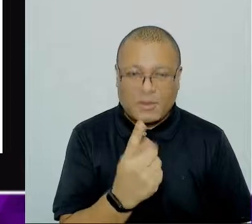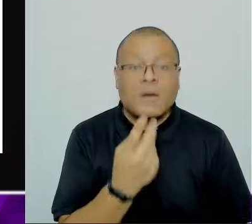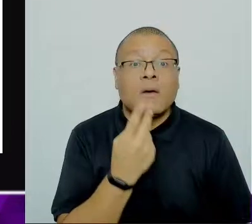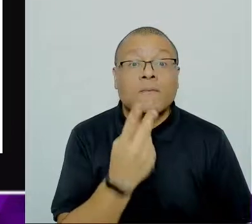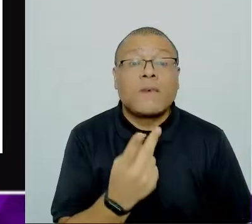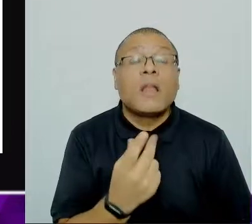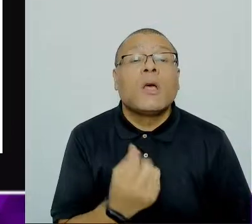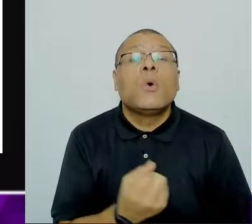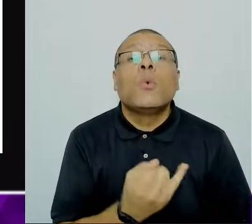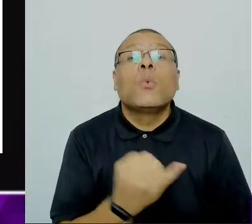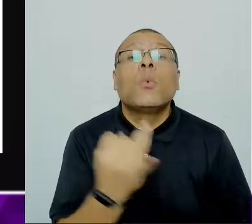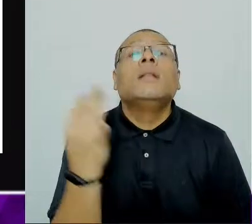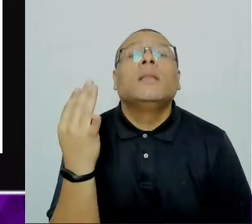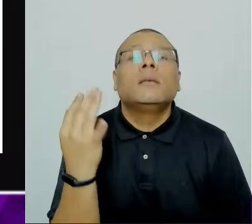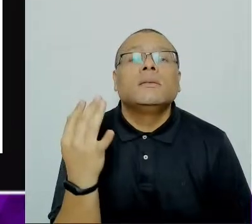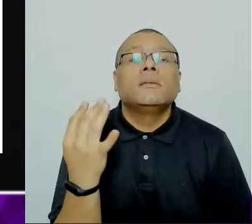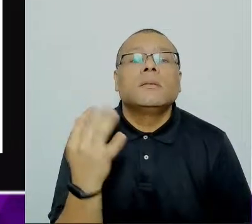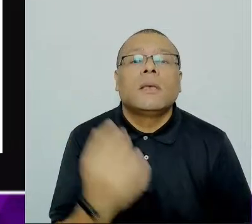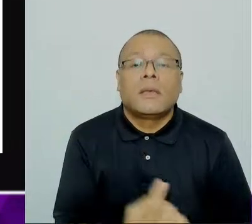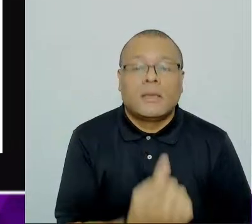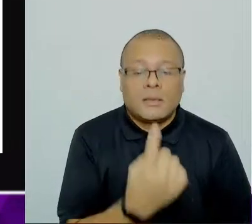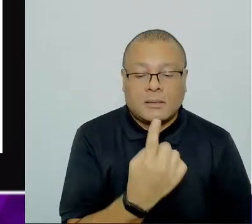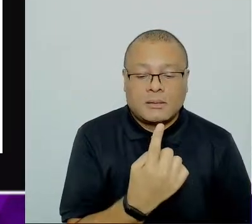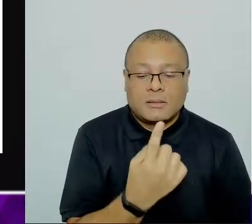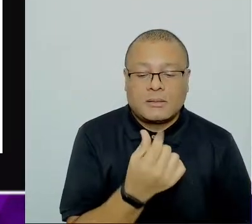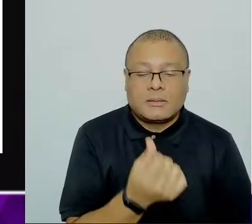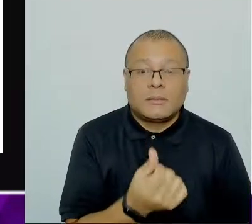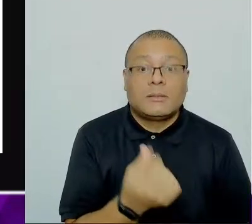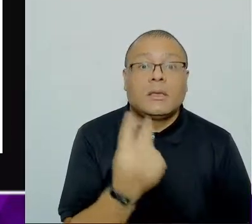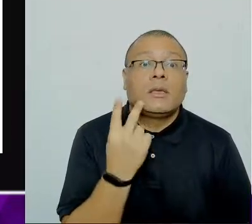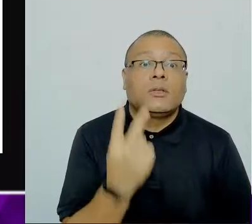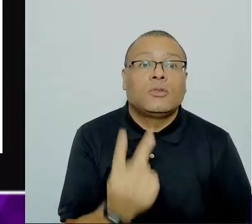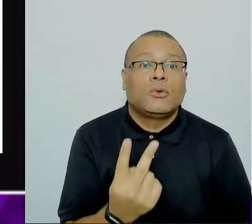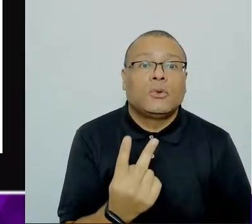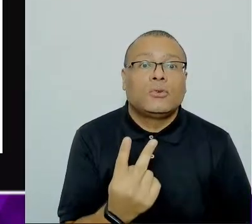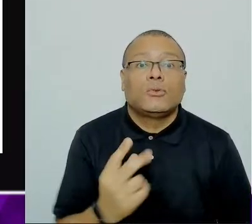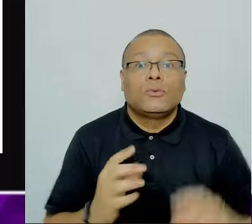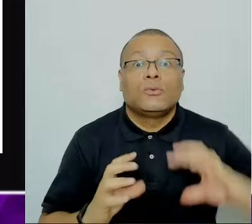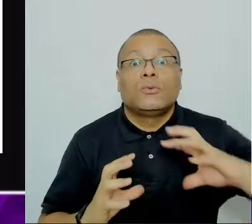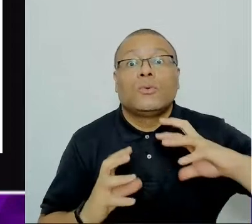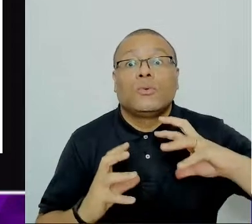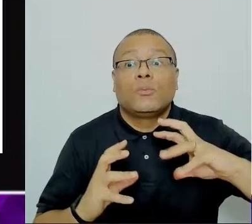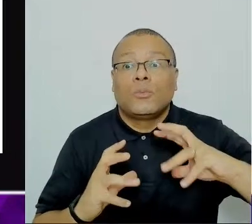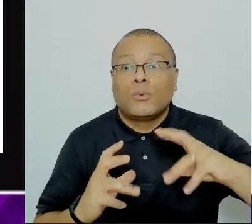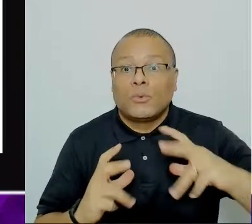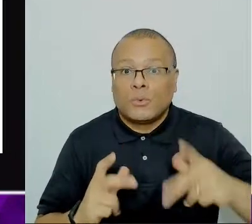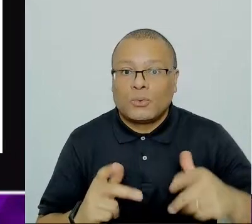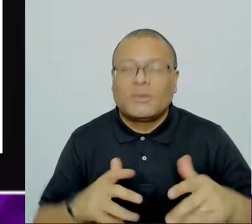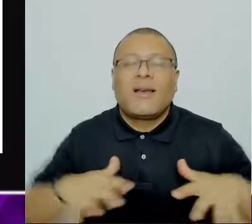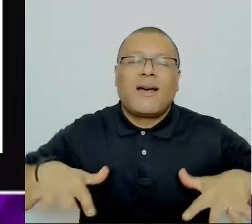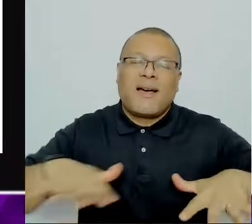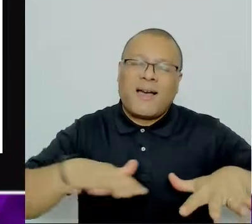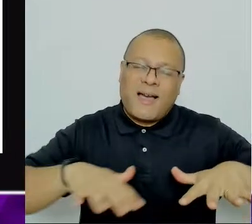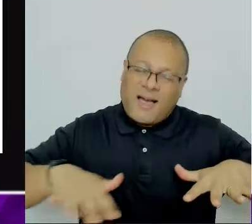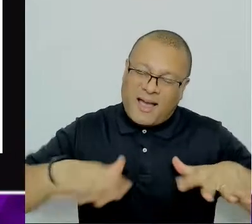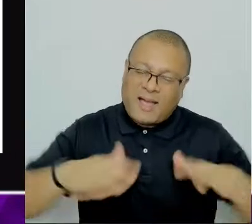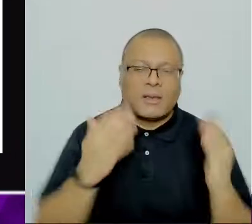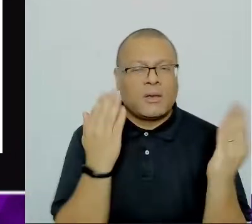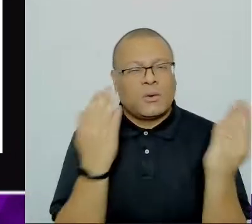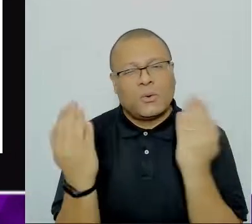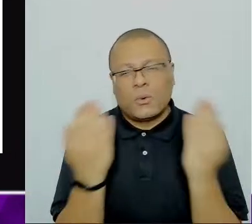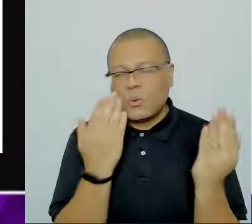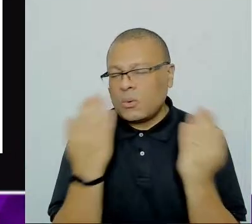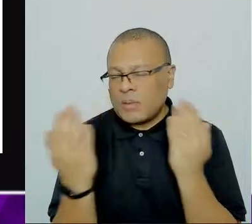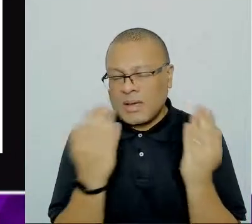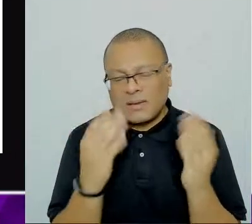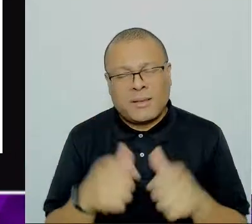fintechs a gente está falando de 162 fintechs no mundo. Que dentro dos mercados, né, fazendo essa comparação, é o que mais